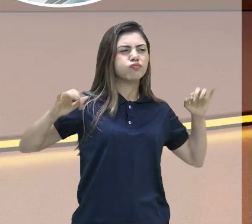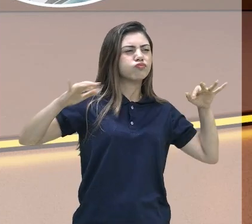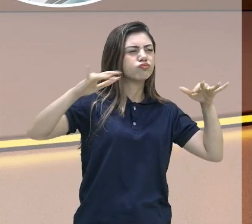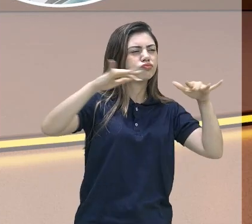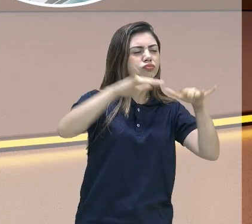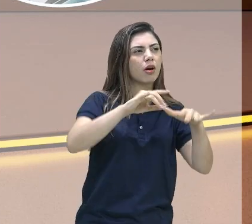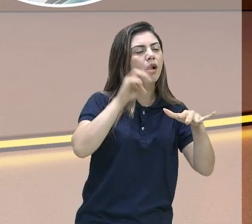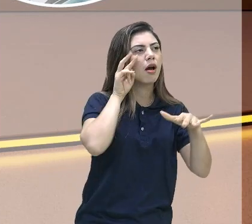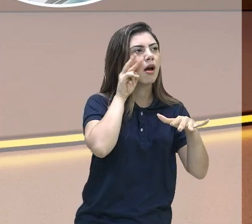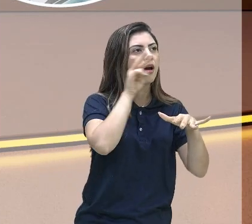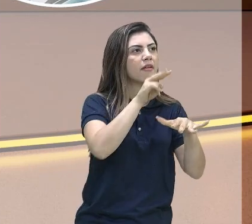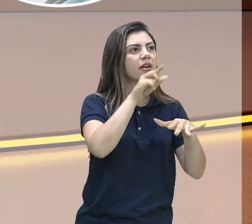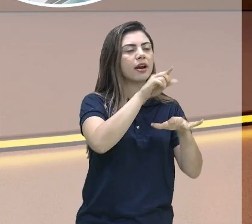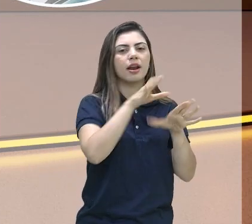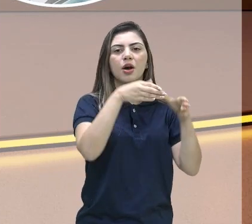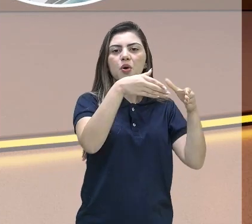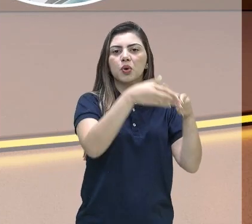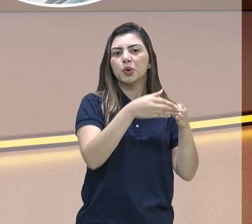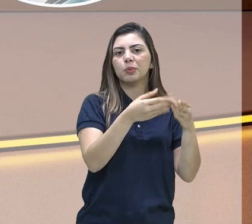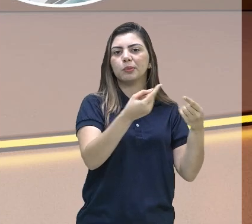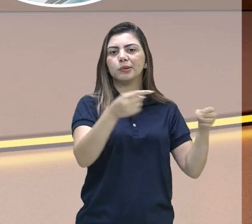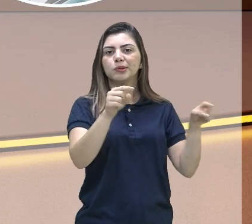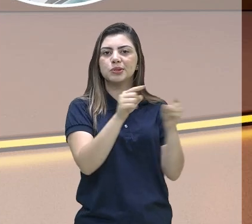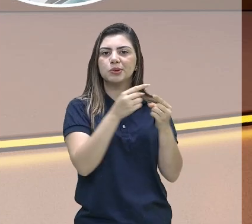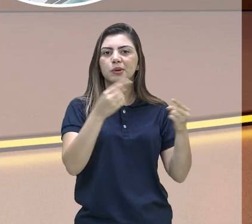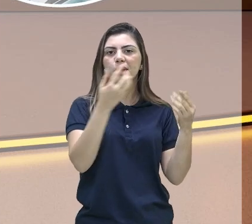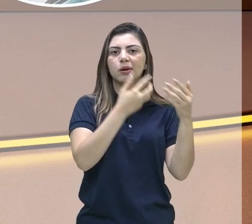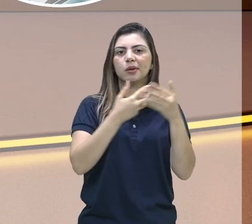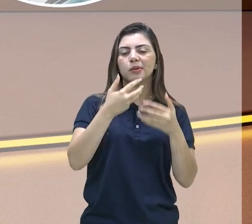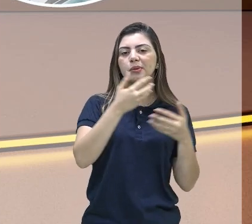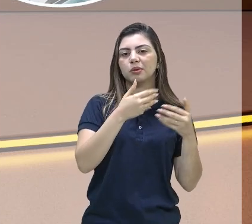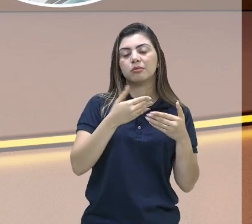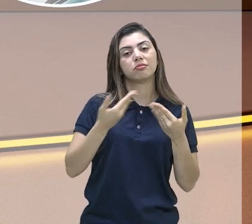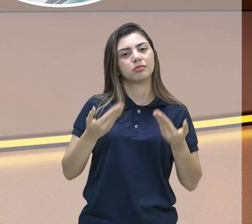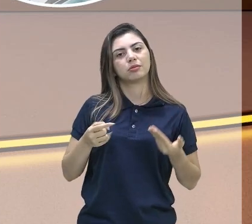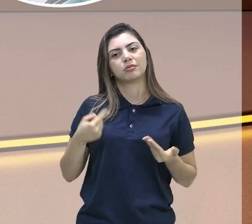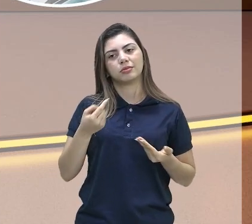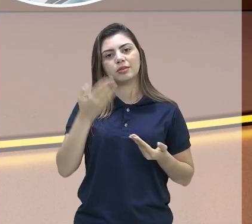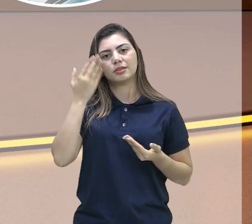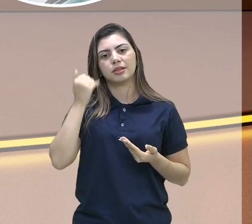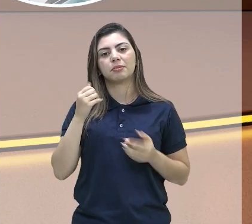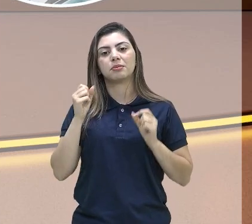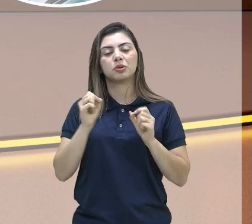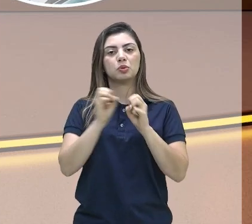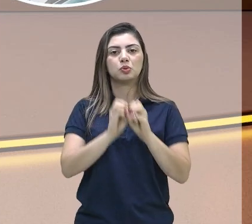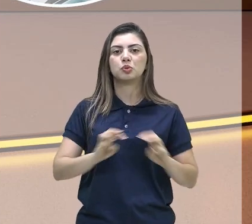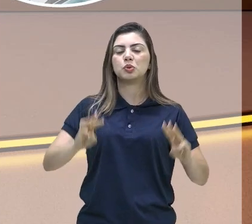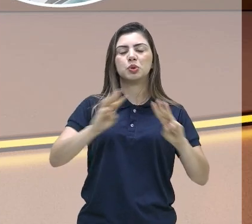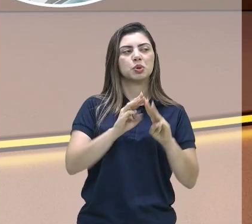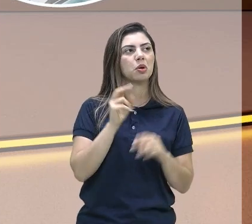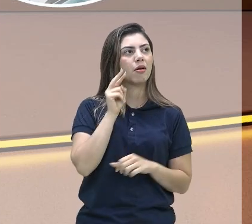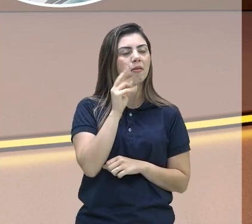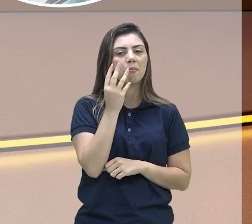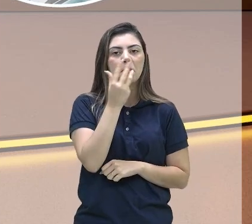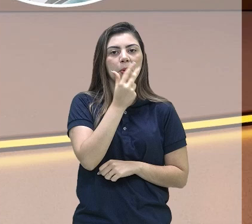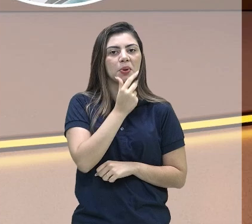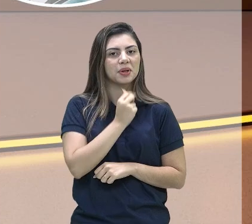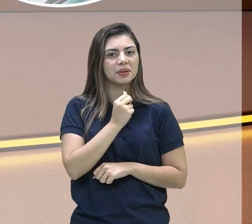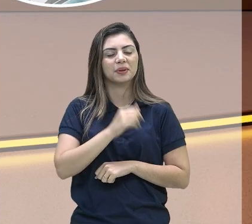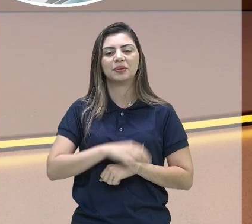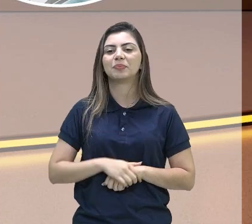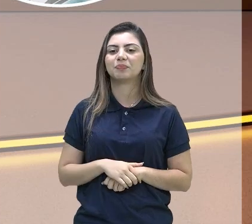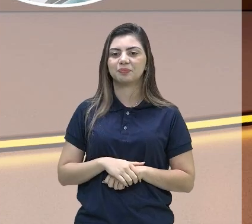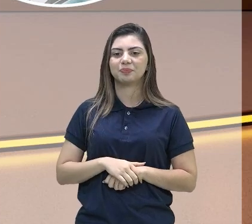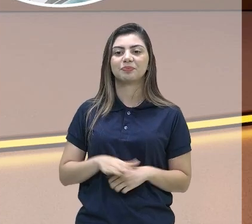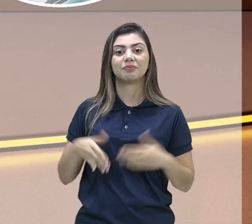ouvir aquele grupo de cantores e cantoras, né? Realmente, o show é muito bonito. Percebam